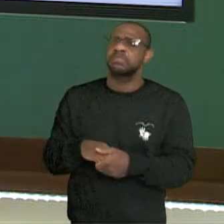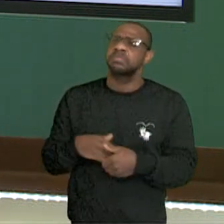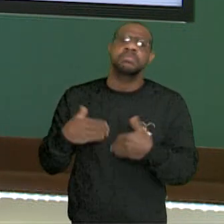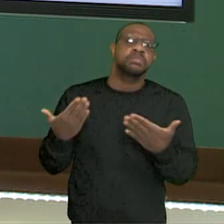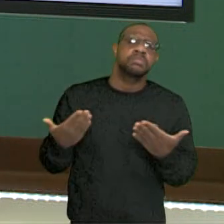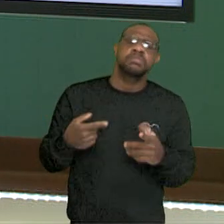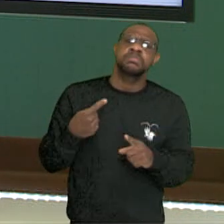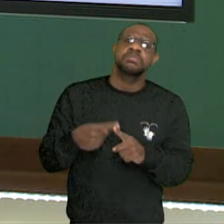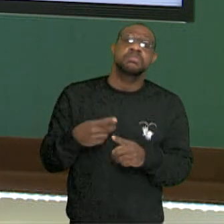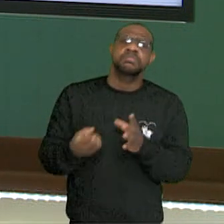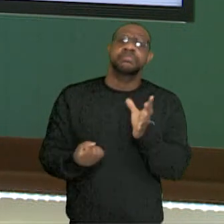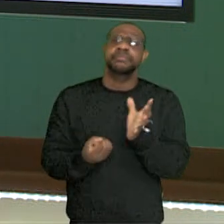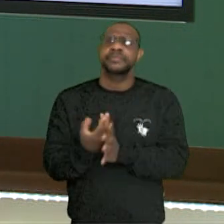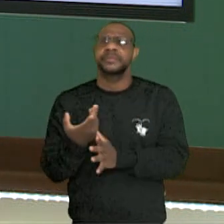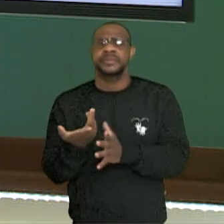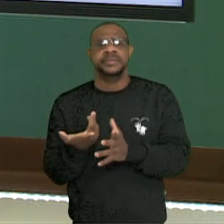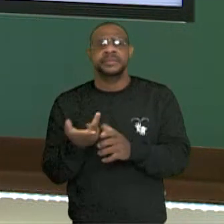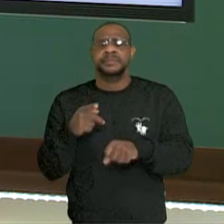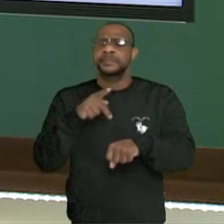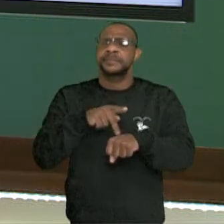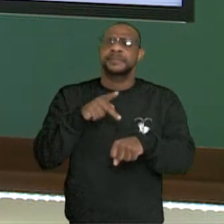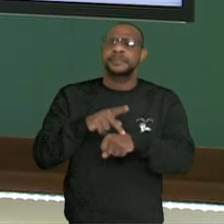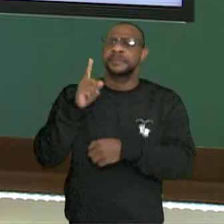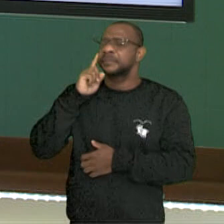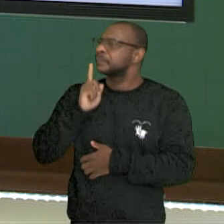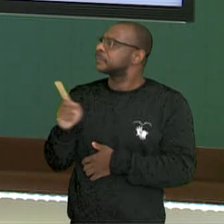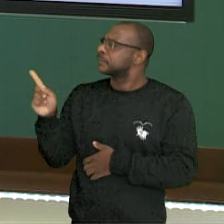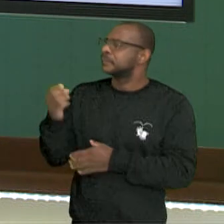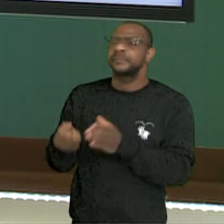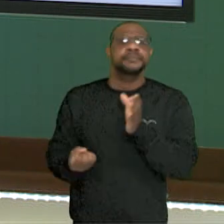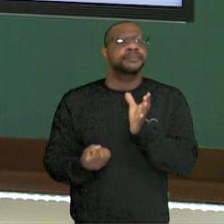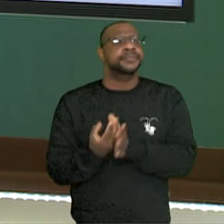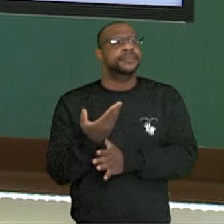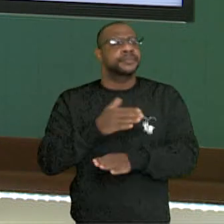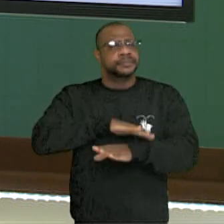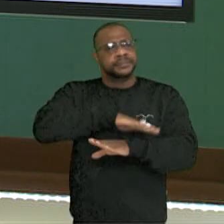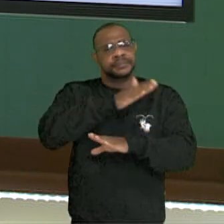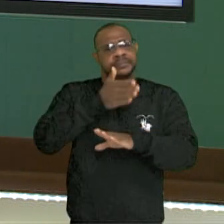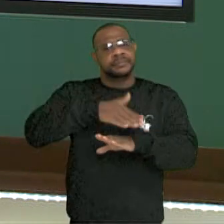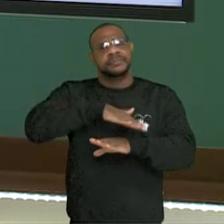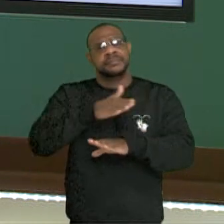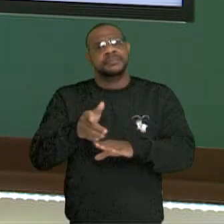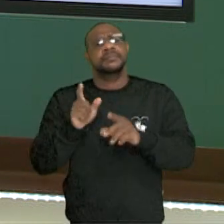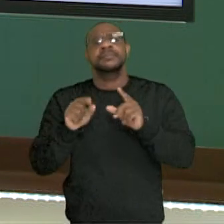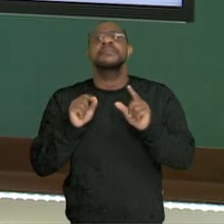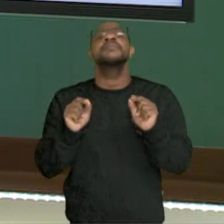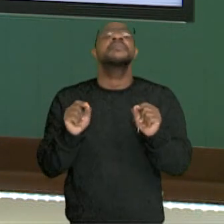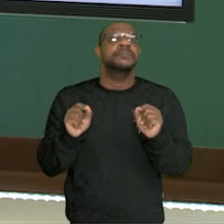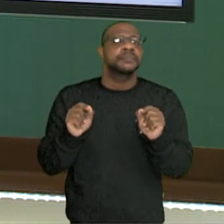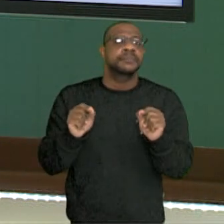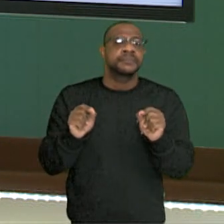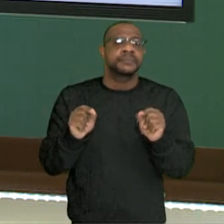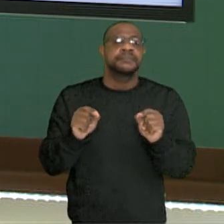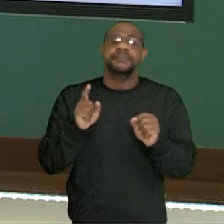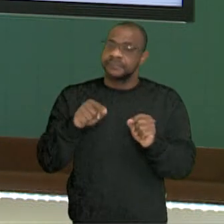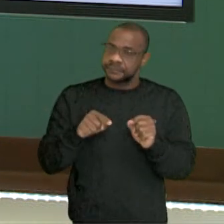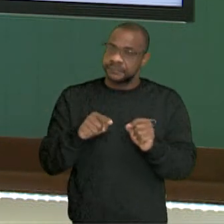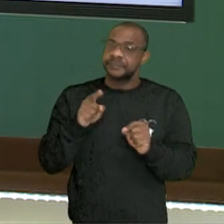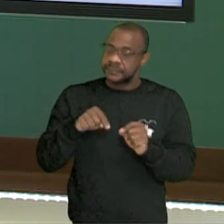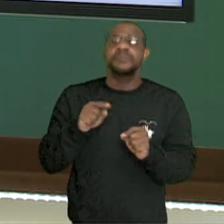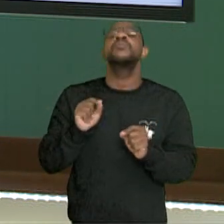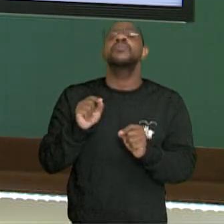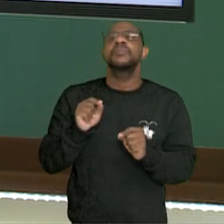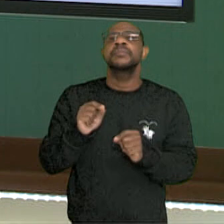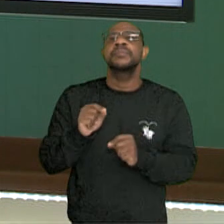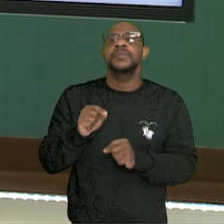origem dessas rochas que formam a Serra do Mar, são rochas o quê? Metamórficas.